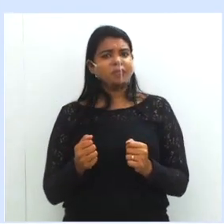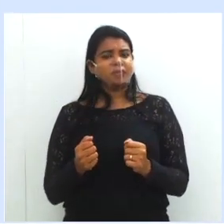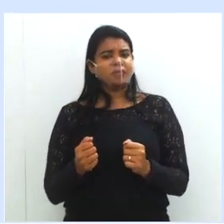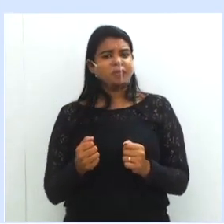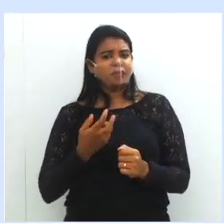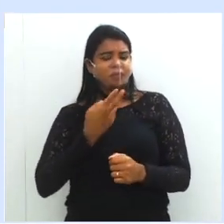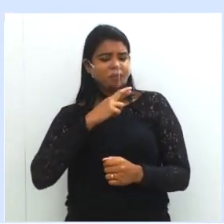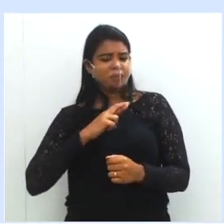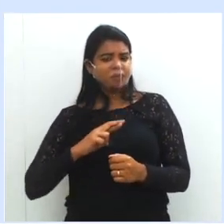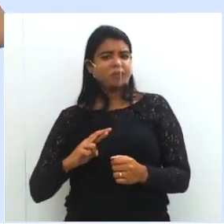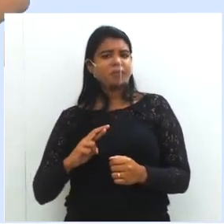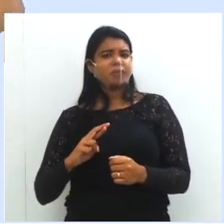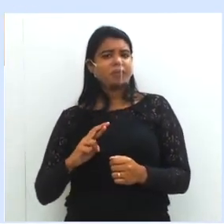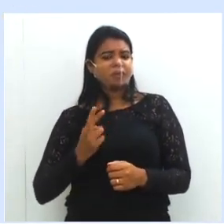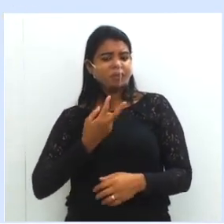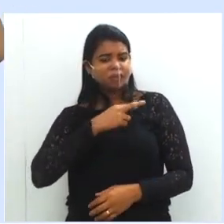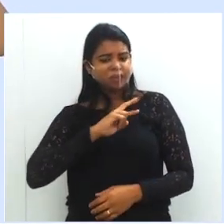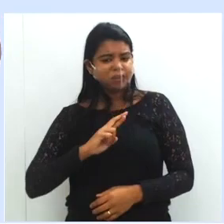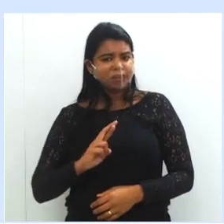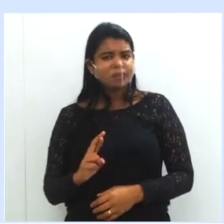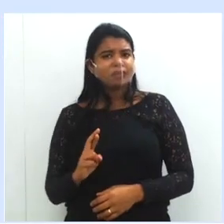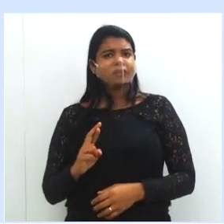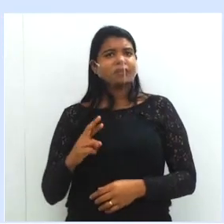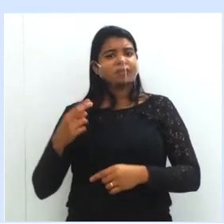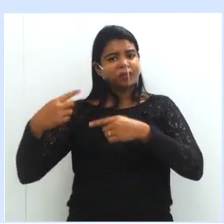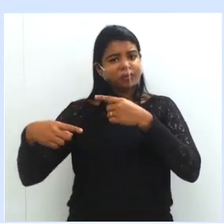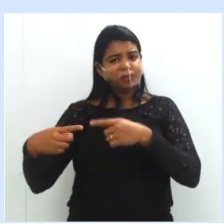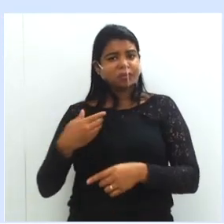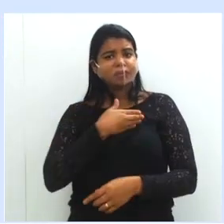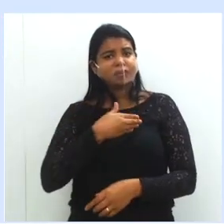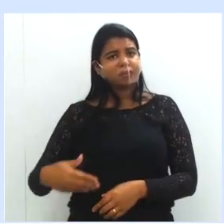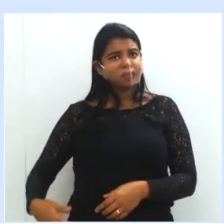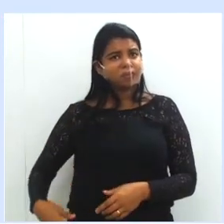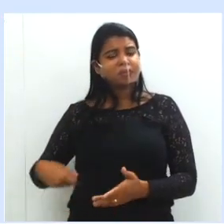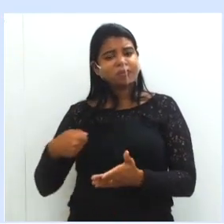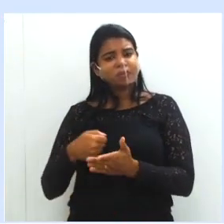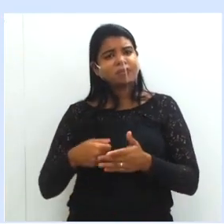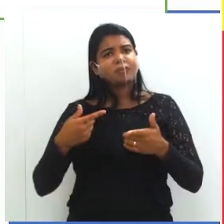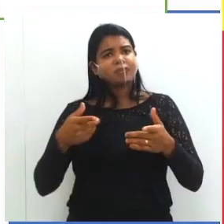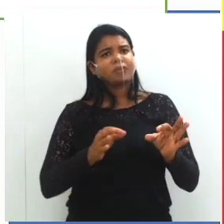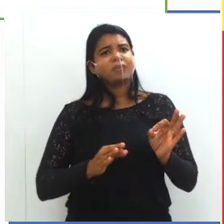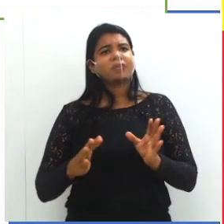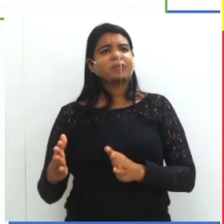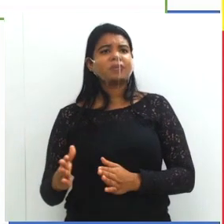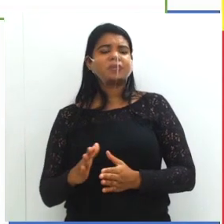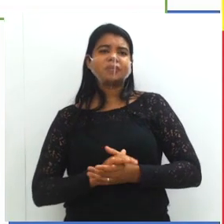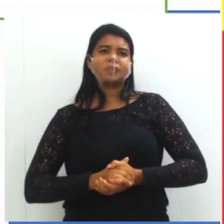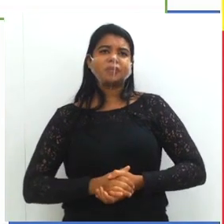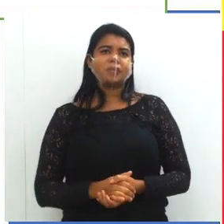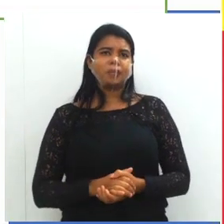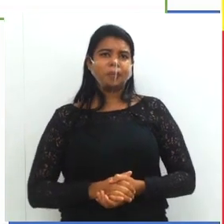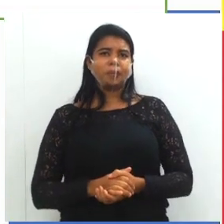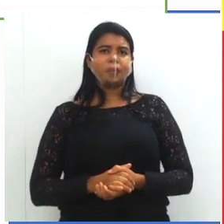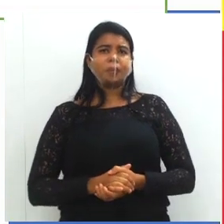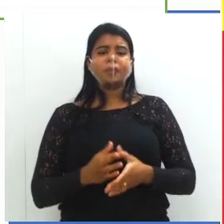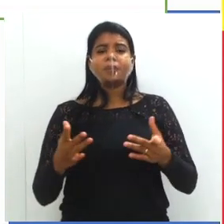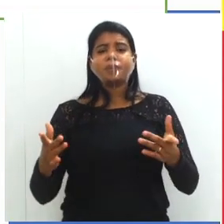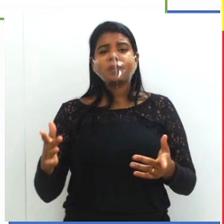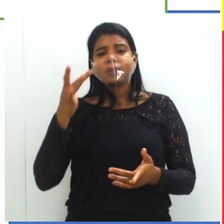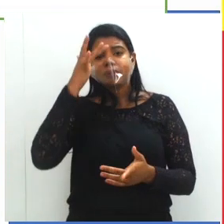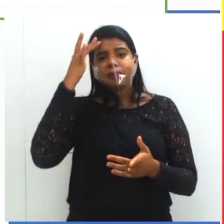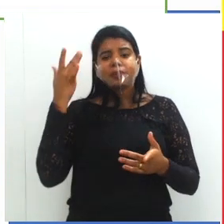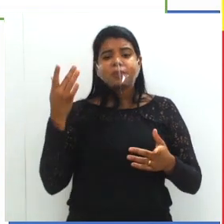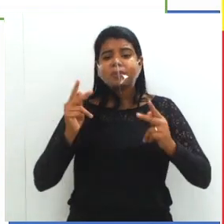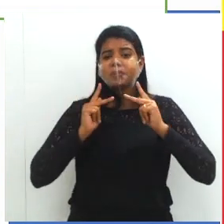das tradições religiosas, buscando a questão das políticas públicas. Vejam só, dessa forma, tais membros